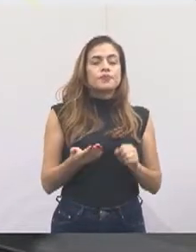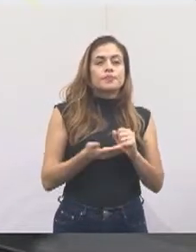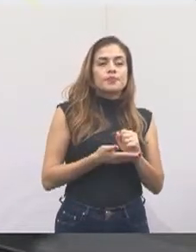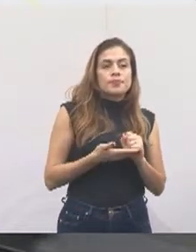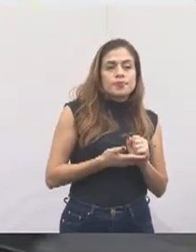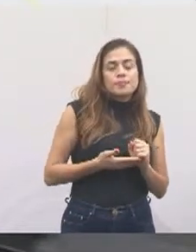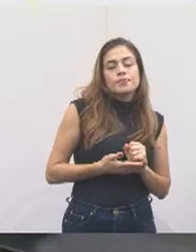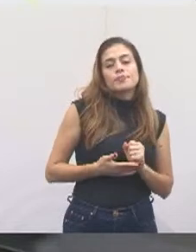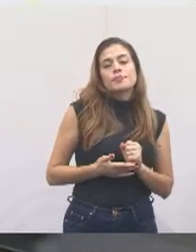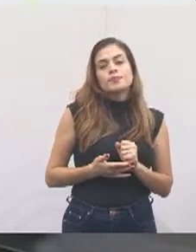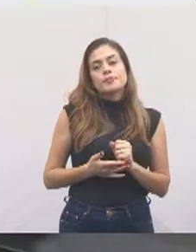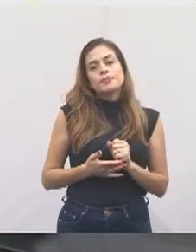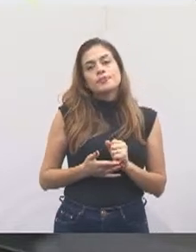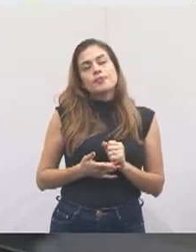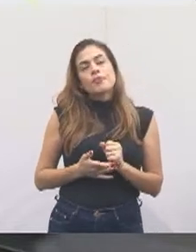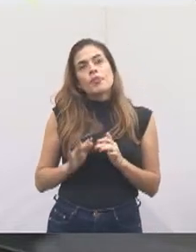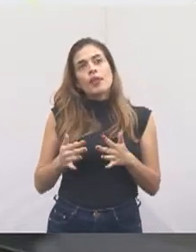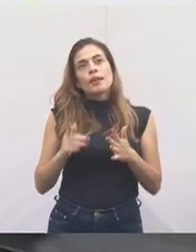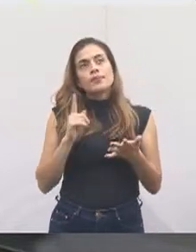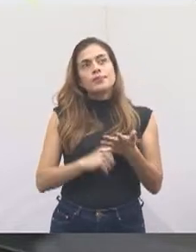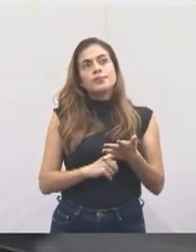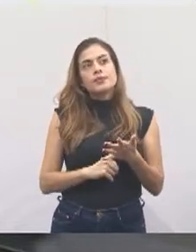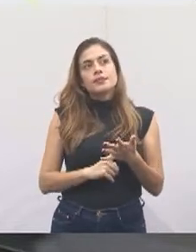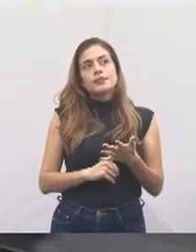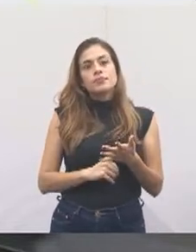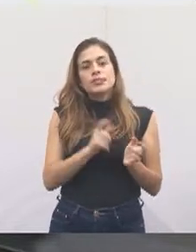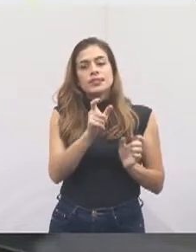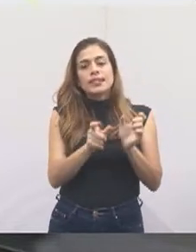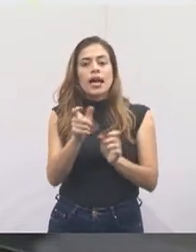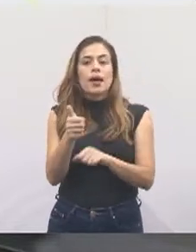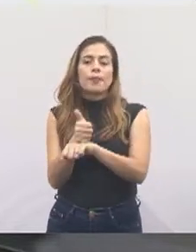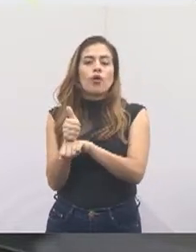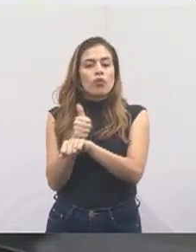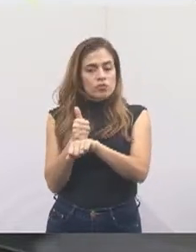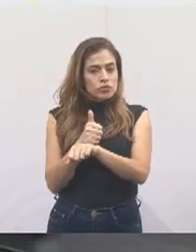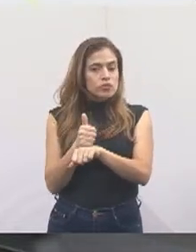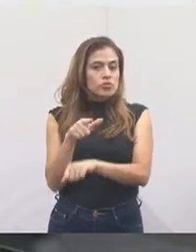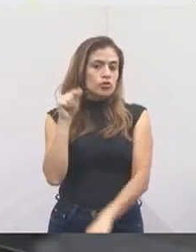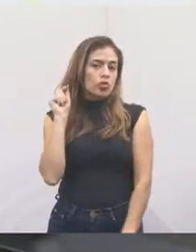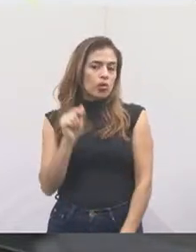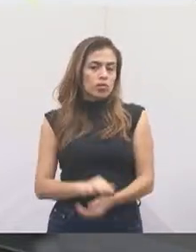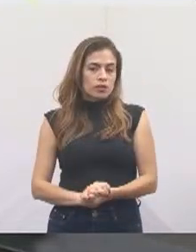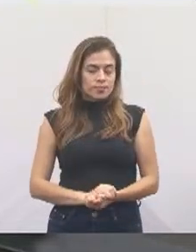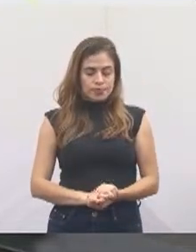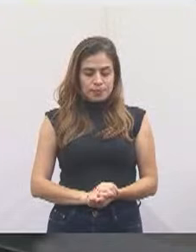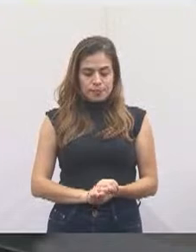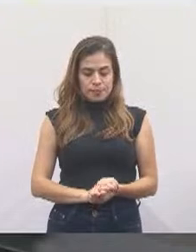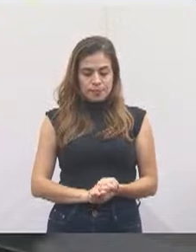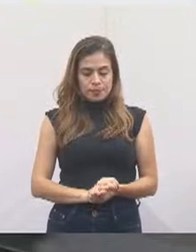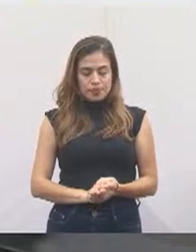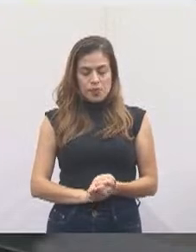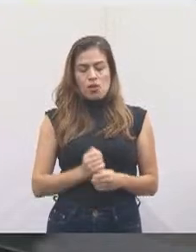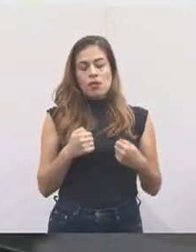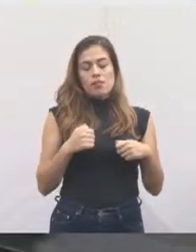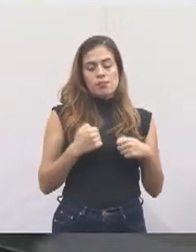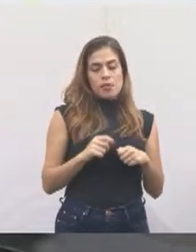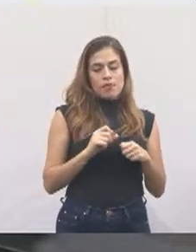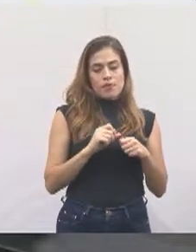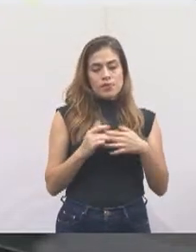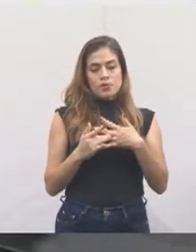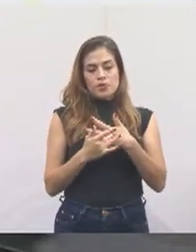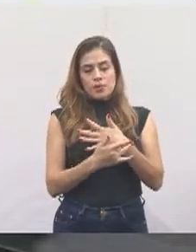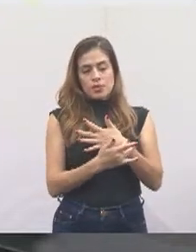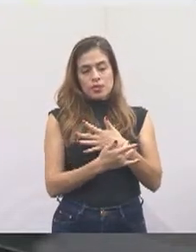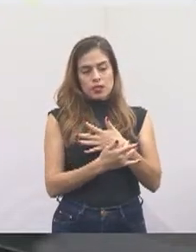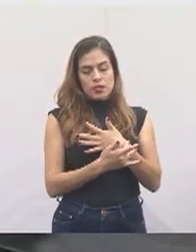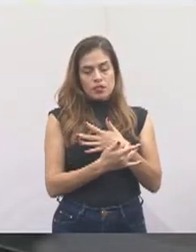vidência e que tomada da decisão depende de cada profissional Os insumos necessários para a execução dos